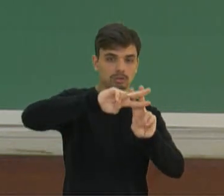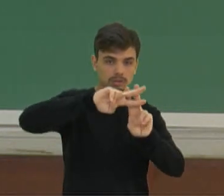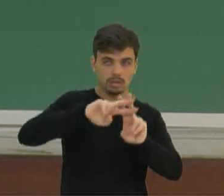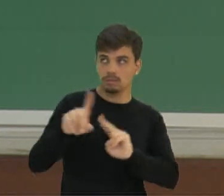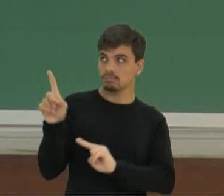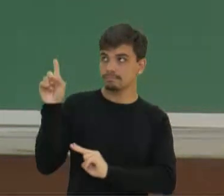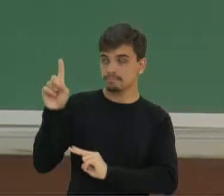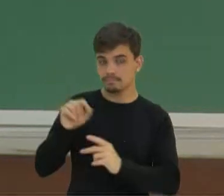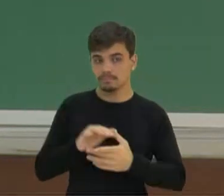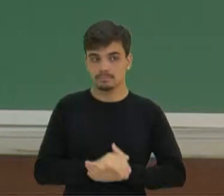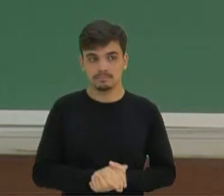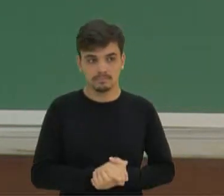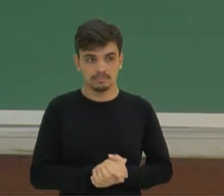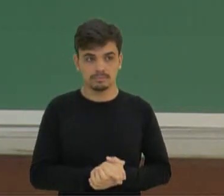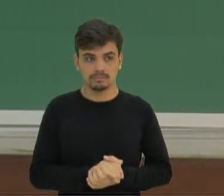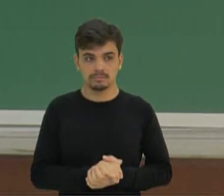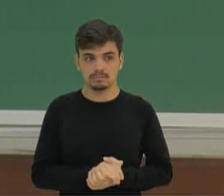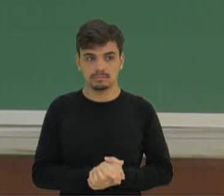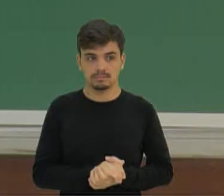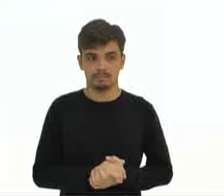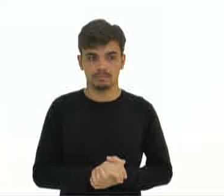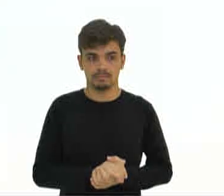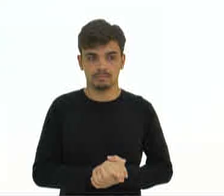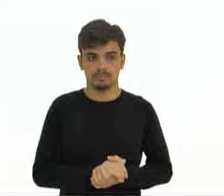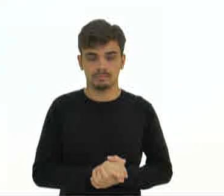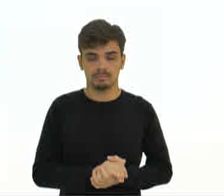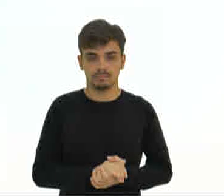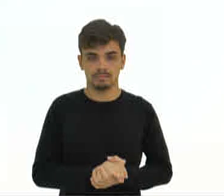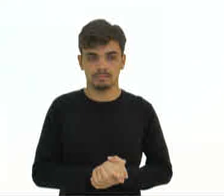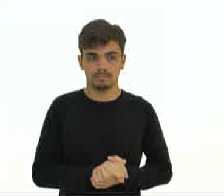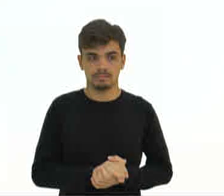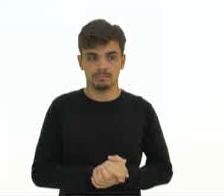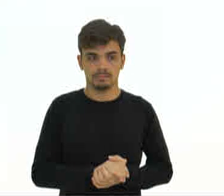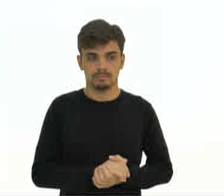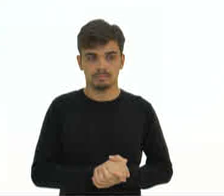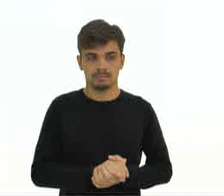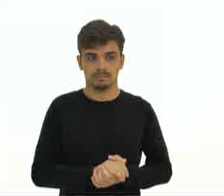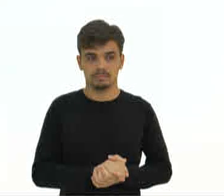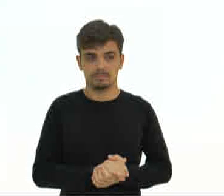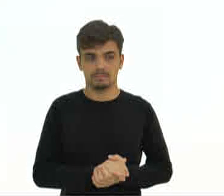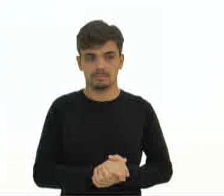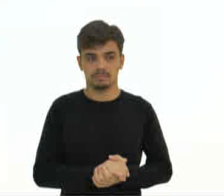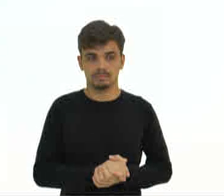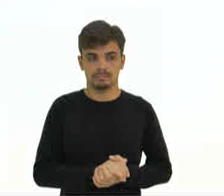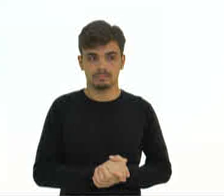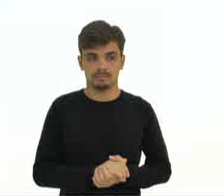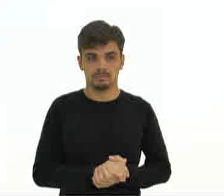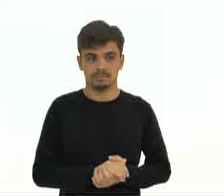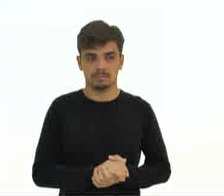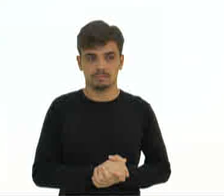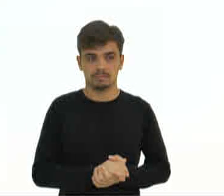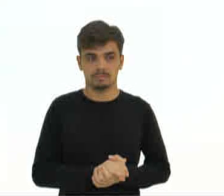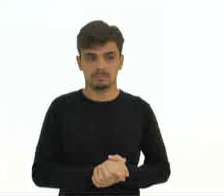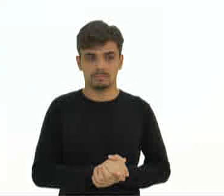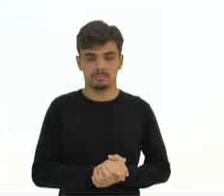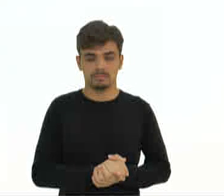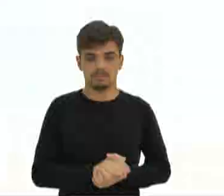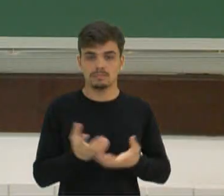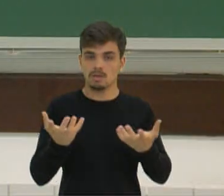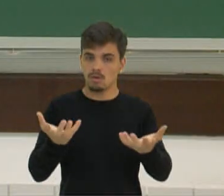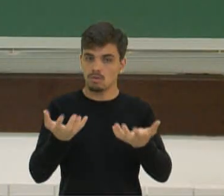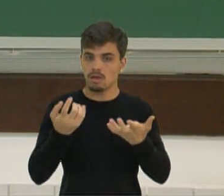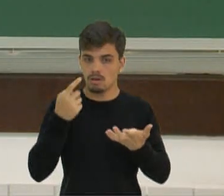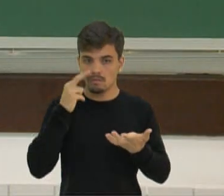do Conhecimento. Semana do Conhecimento CED, Língua Espanhola CED e Primeira Série CED. Eu quero